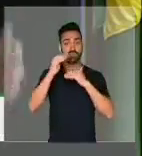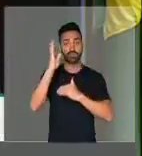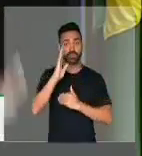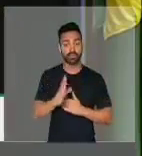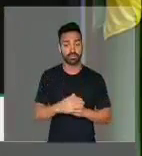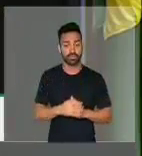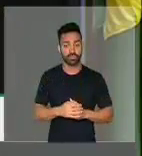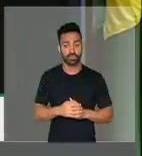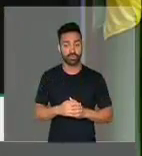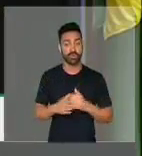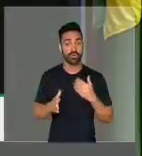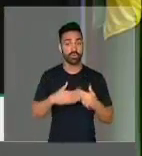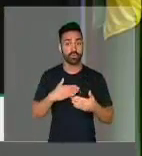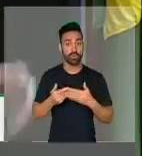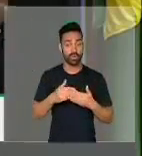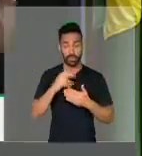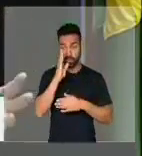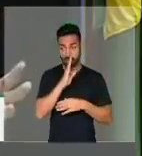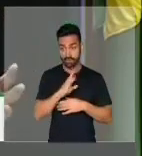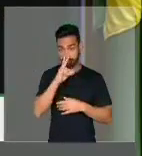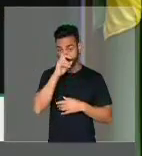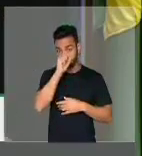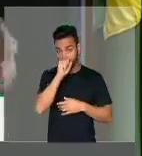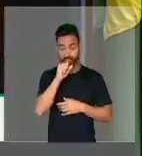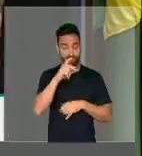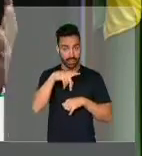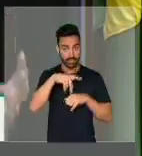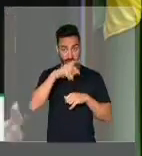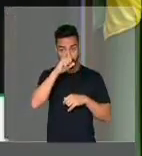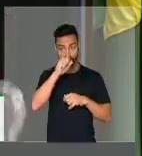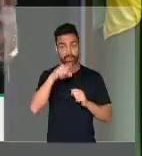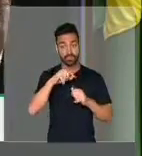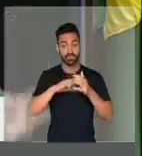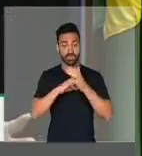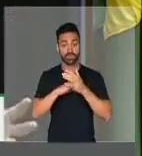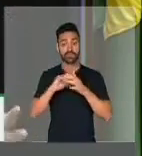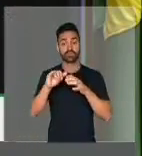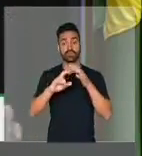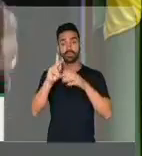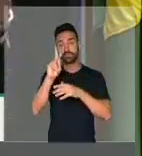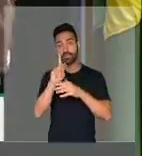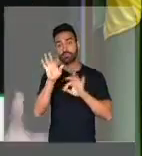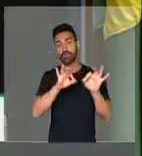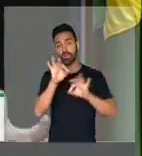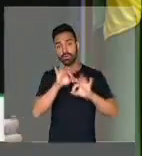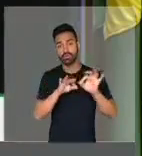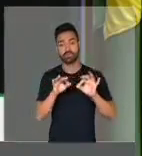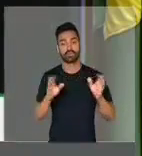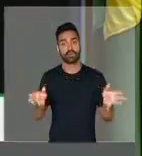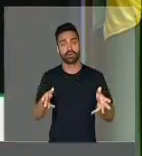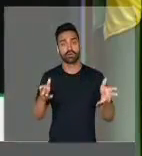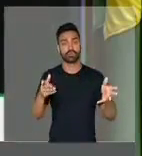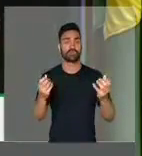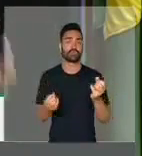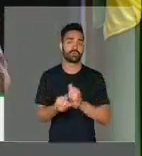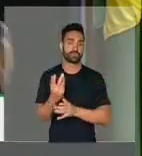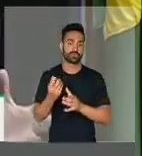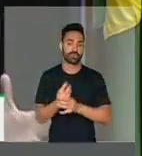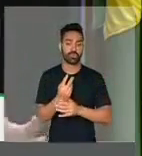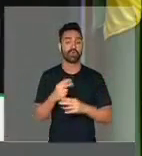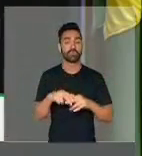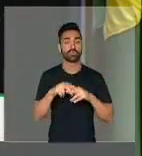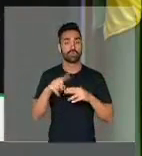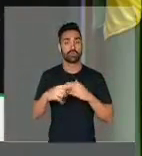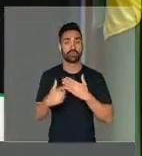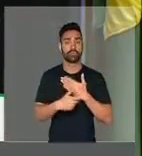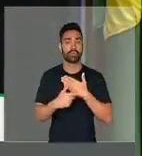Porque qualquer país que se respeite tem uma empresa como a Petrobras, que é uma empresa estratégica, organizando a produção, induzindo a produção. E esse é o